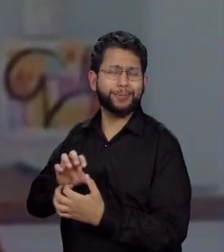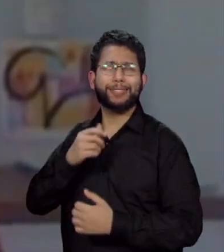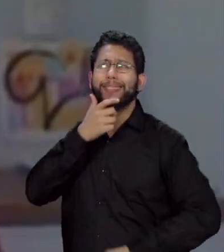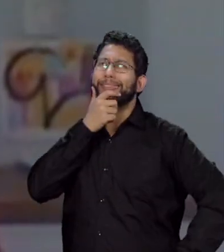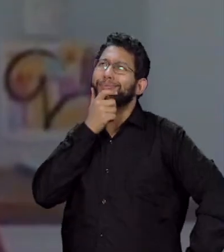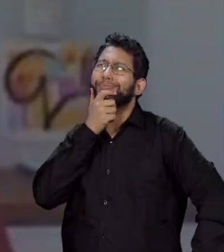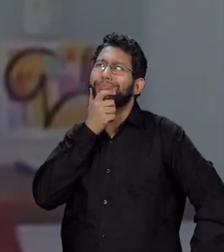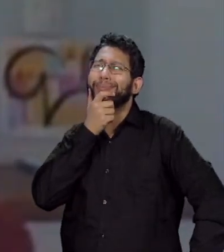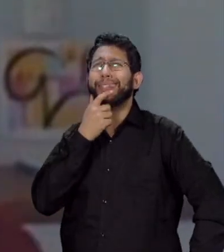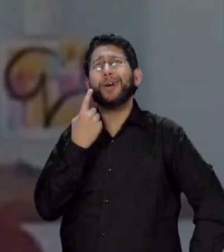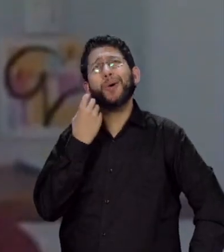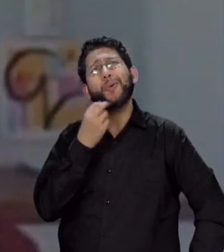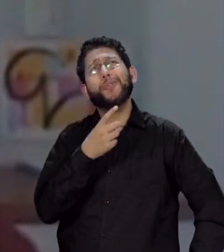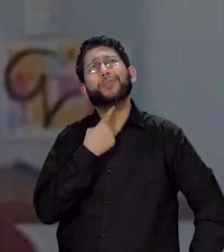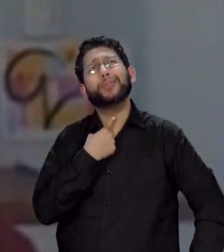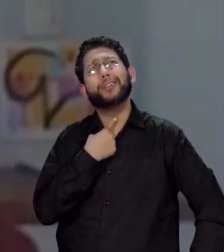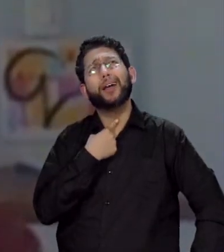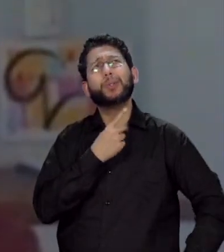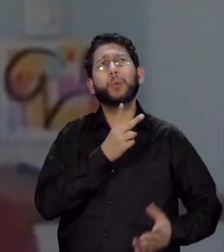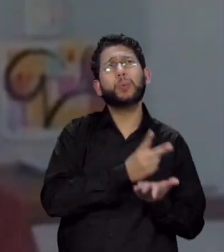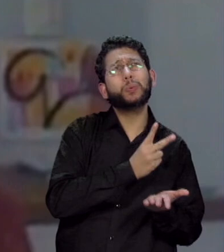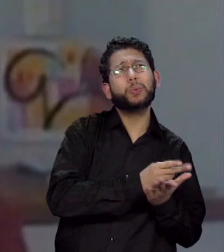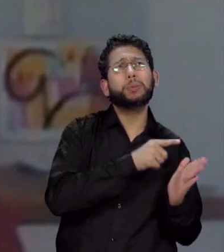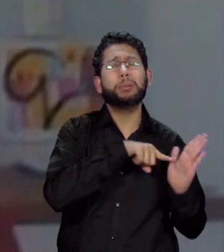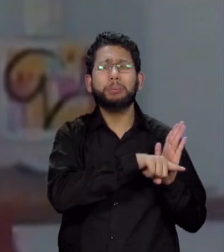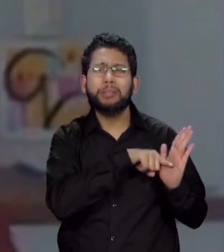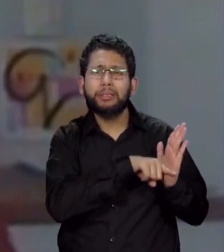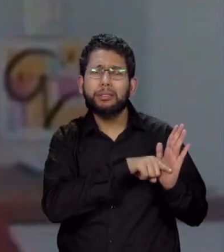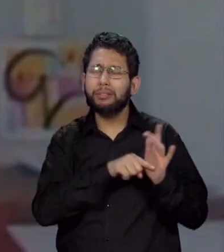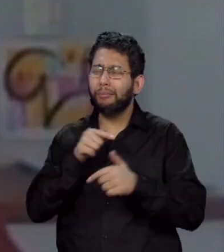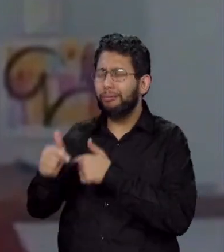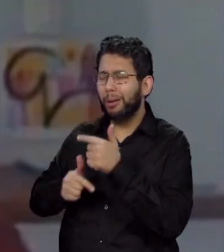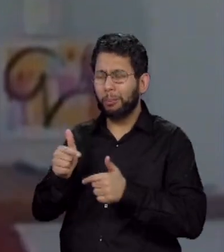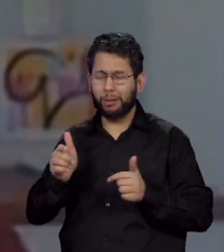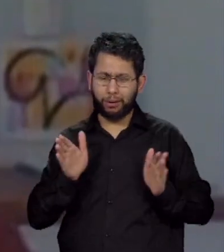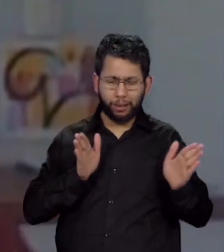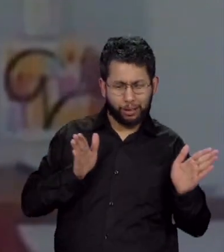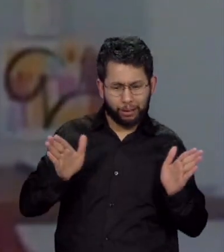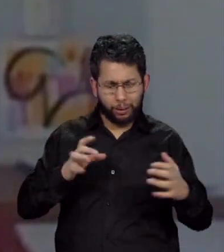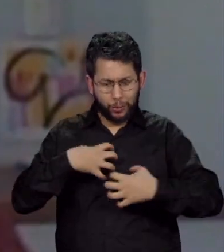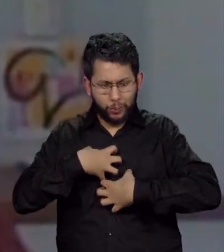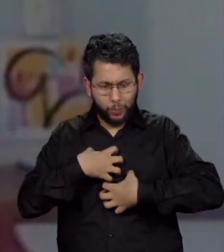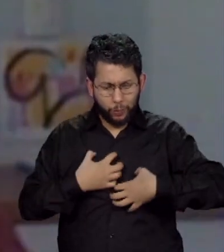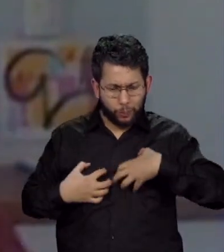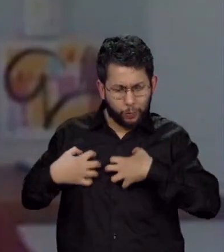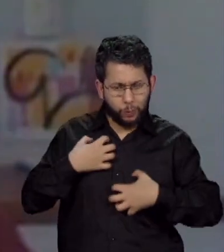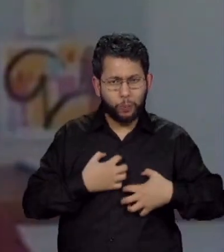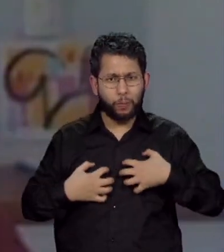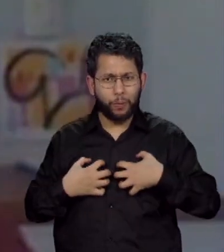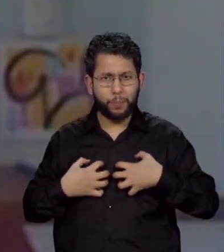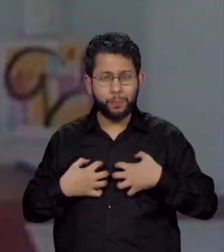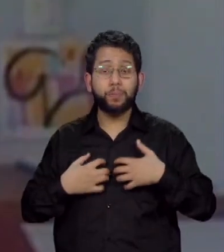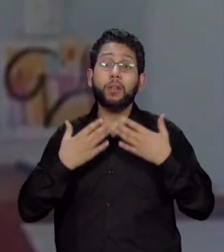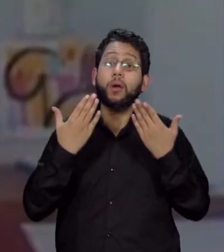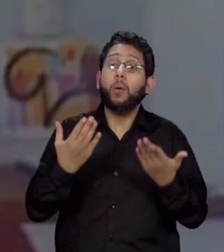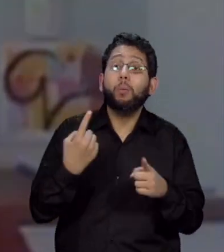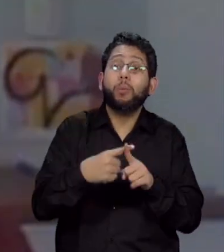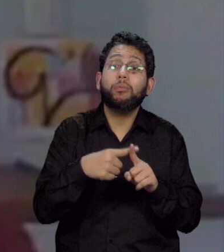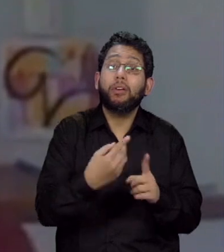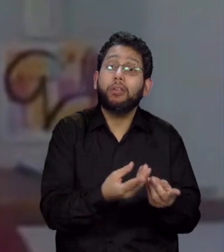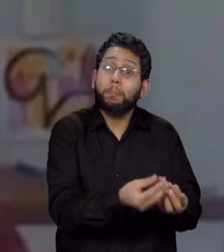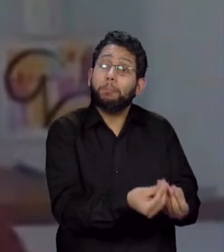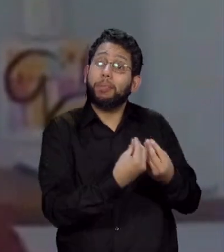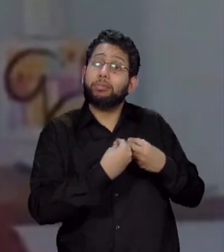queria seguir uma carreira acadêmica e dentro desse universo de reflexão,